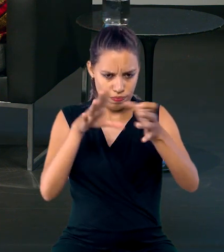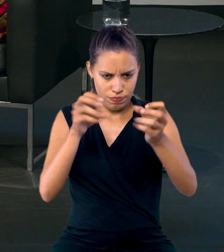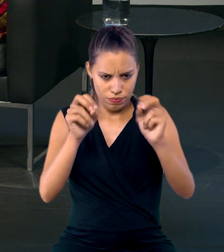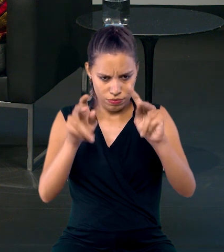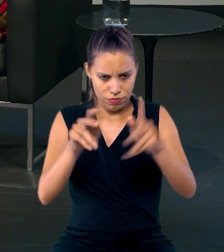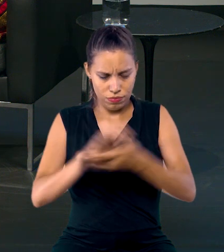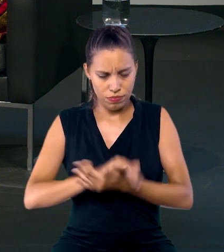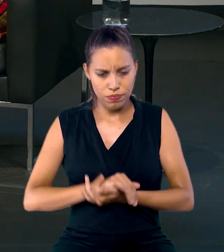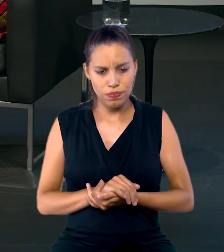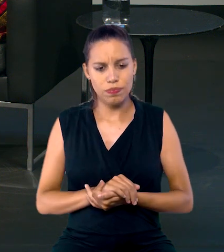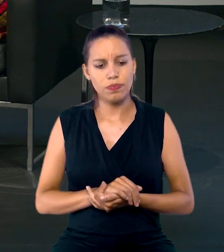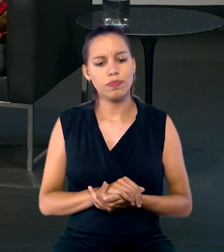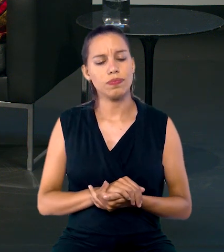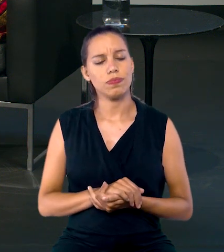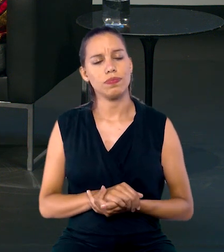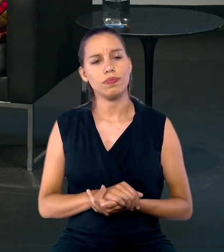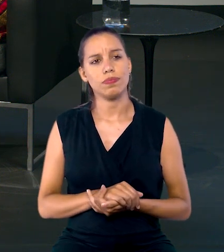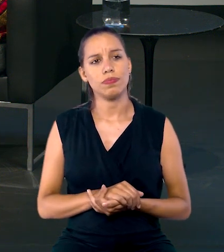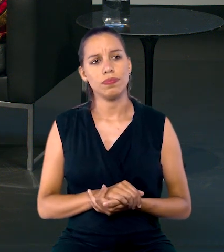Fiquem à vontade.